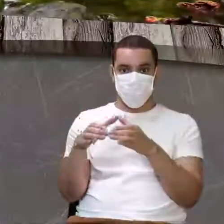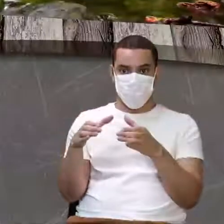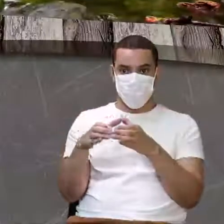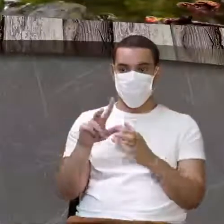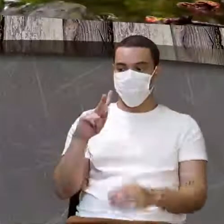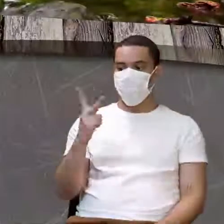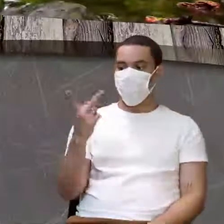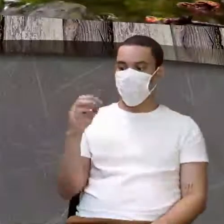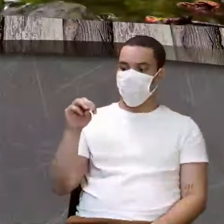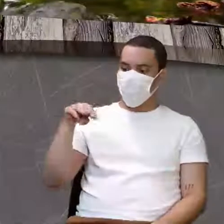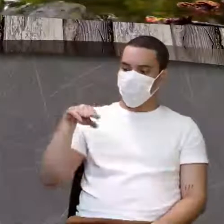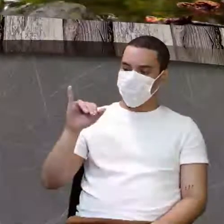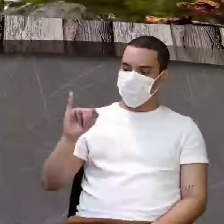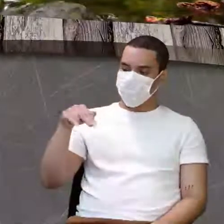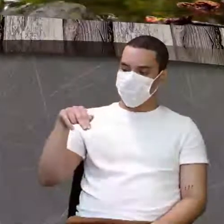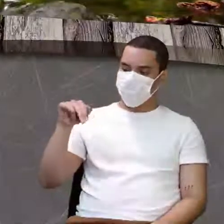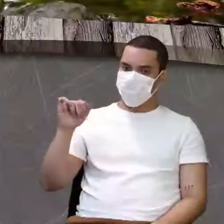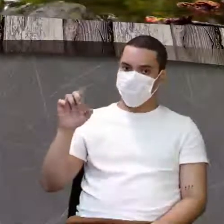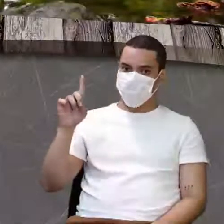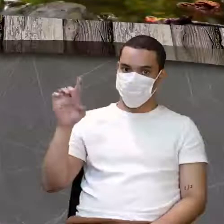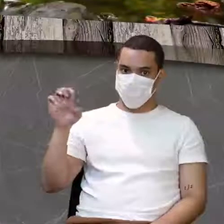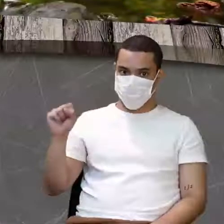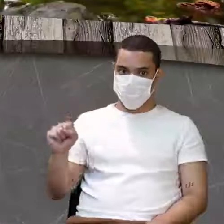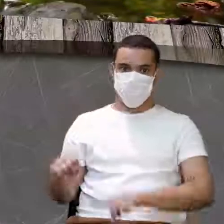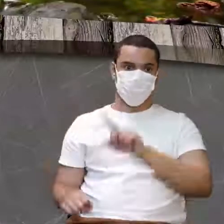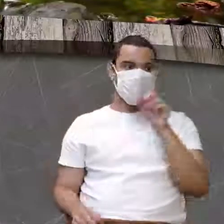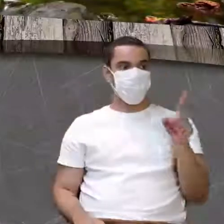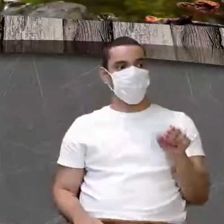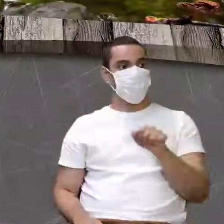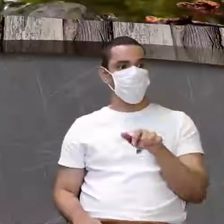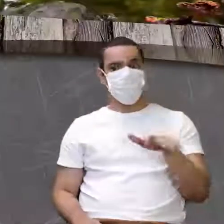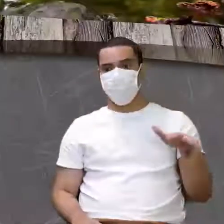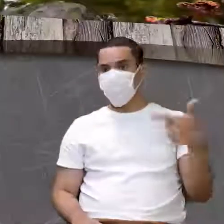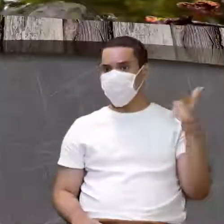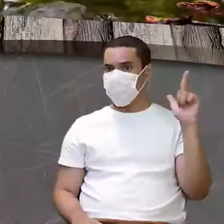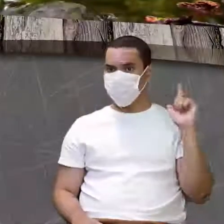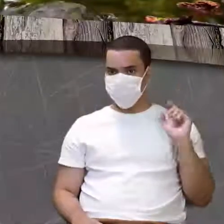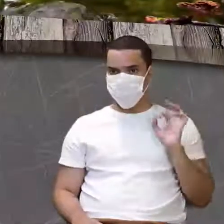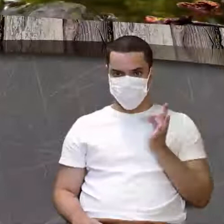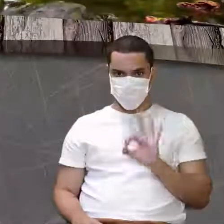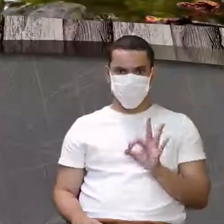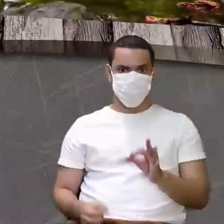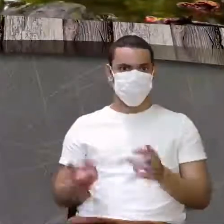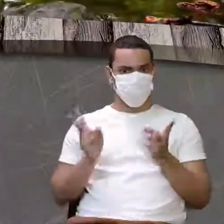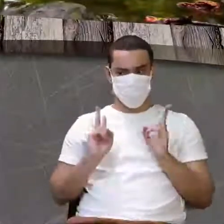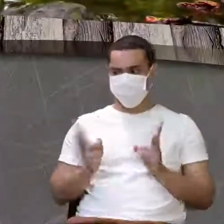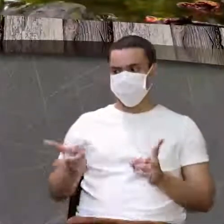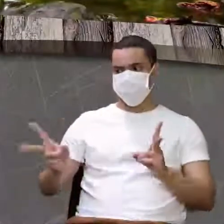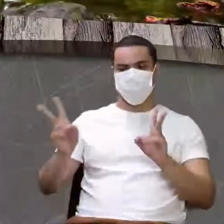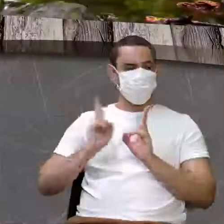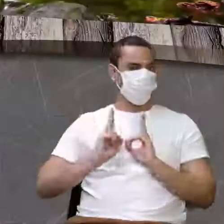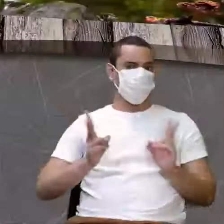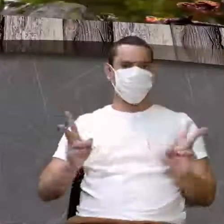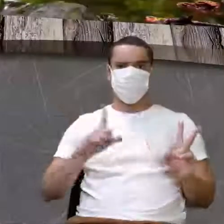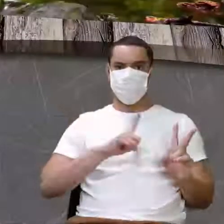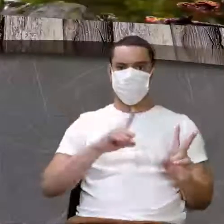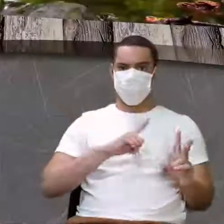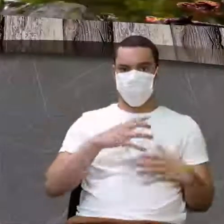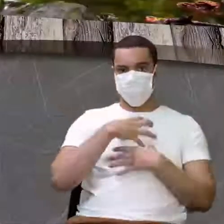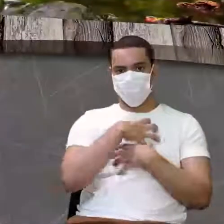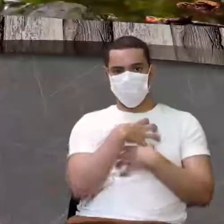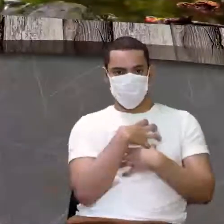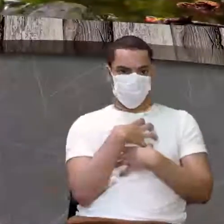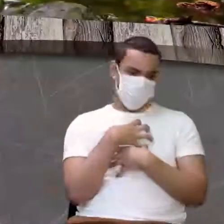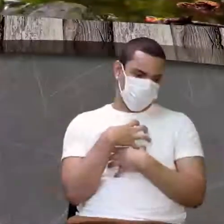hominídeos e aí teve o grupo dos demais primatas, tá bom? Que continuam mantendo a sua cauda e a sua forma